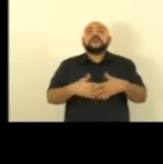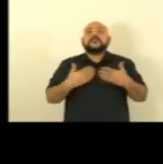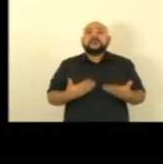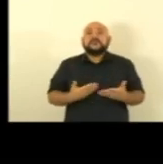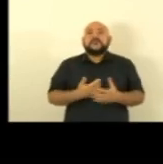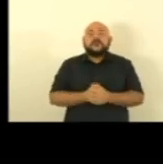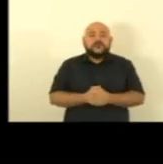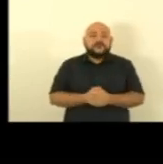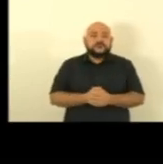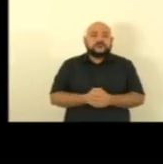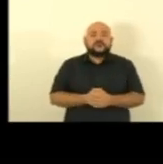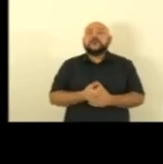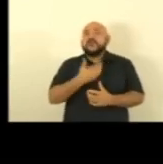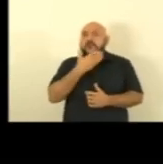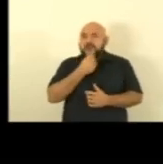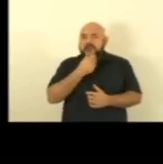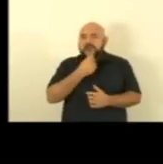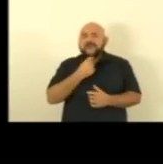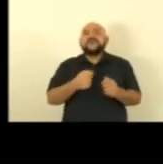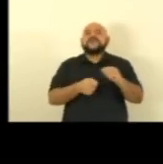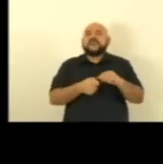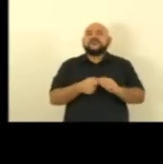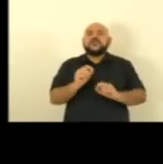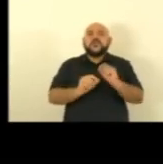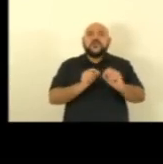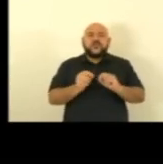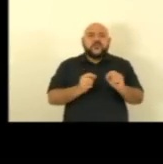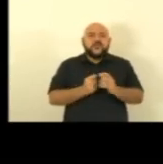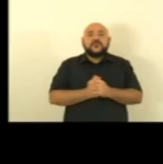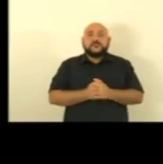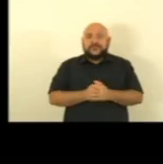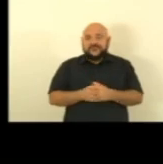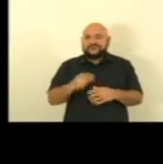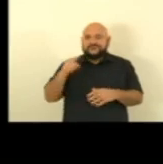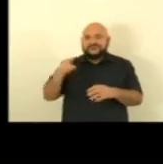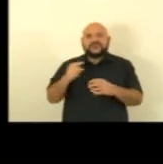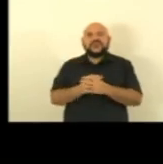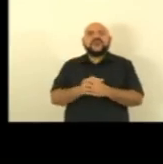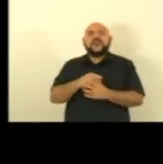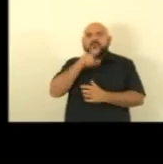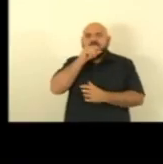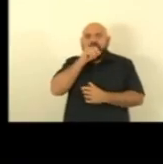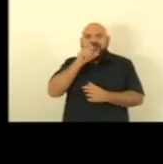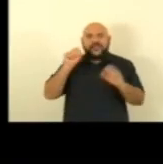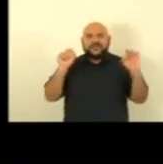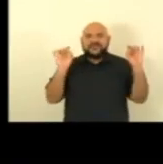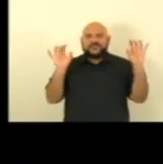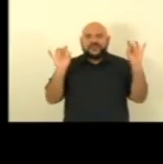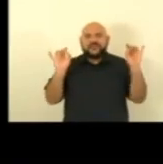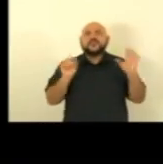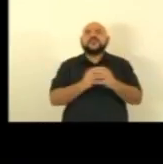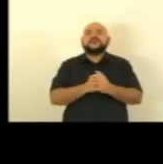rapidamente trancou a sua conta do Twitter, retirou o seu perfil do Instagram, que era o